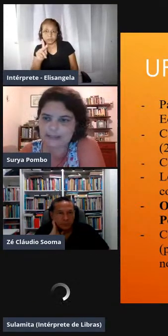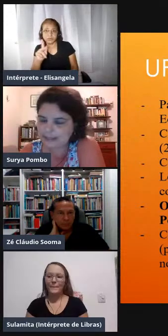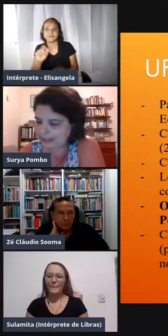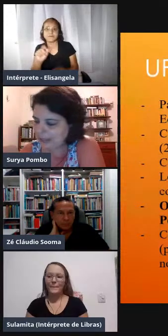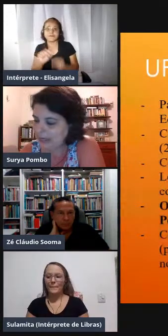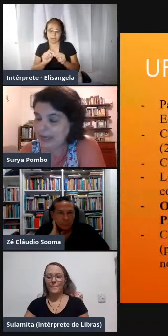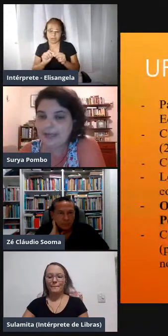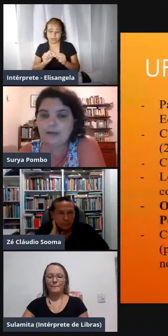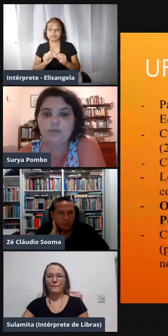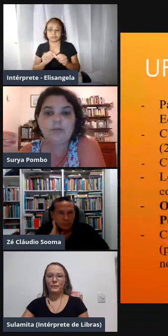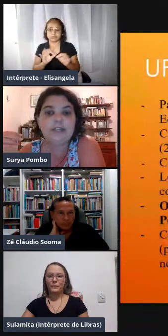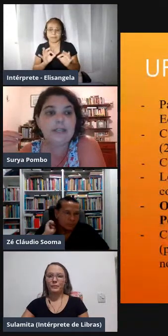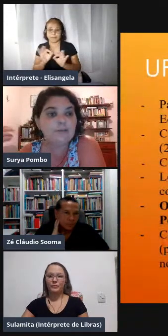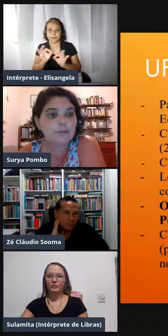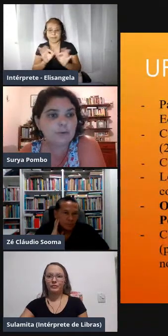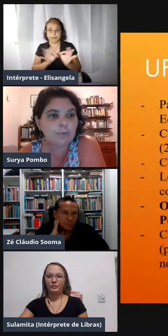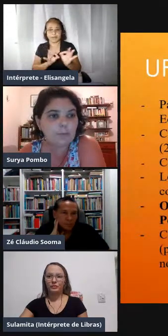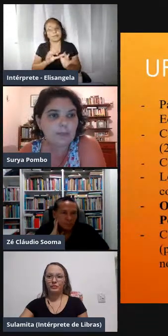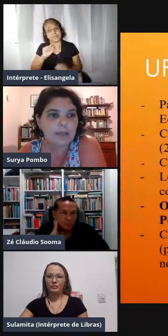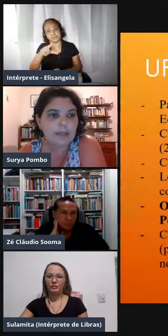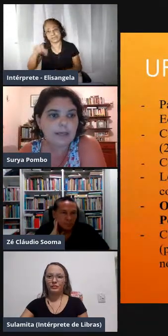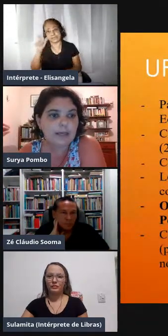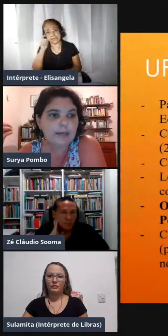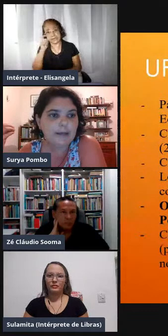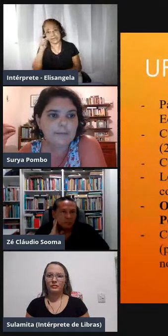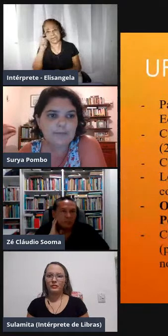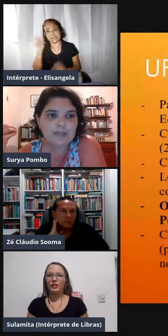tiver interesse, né, era um livro